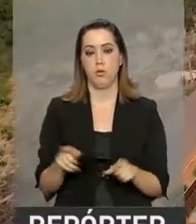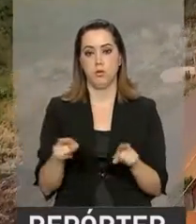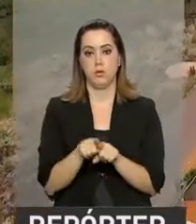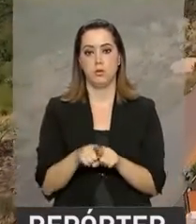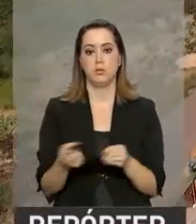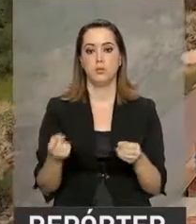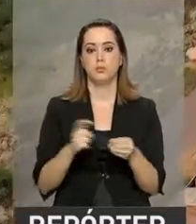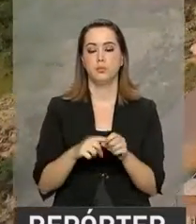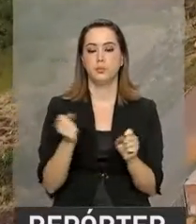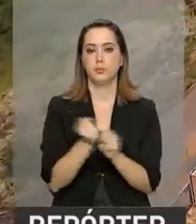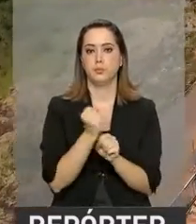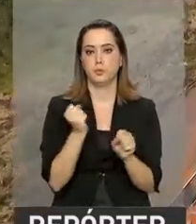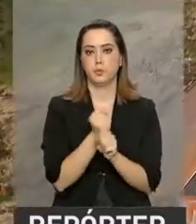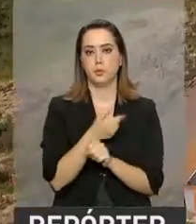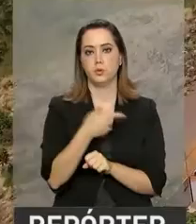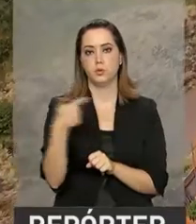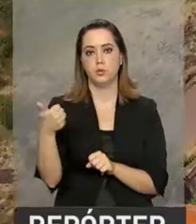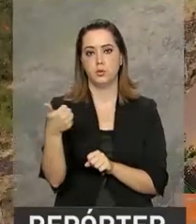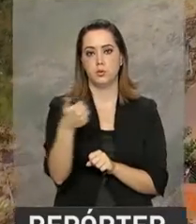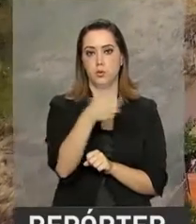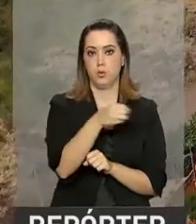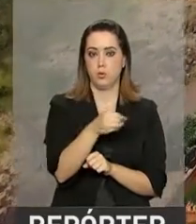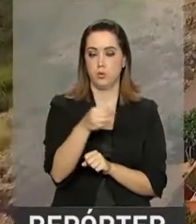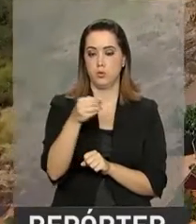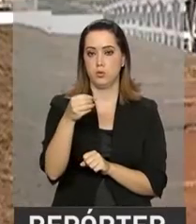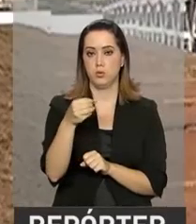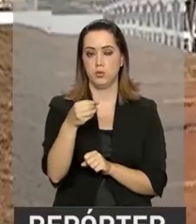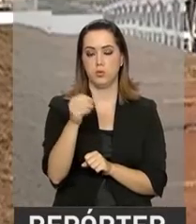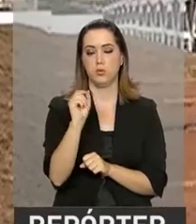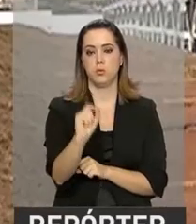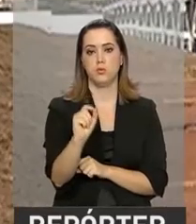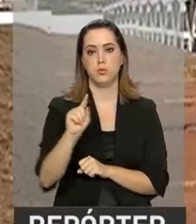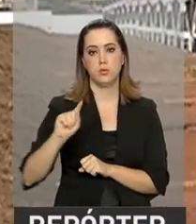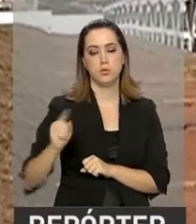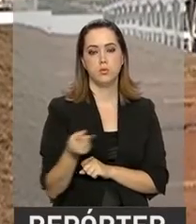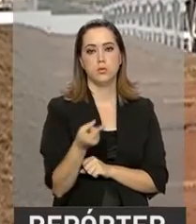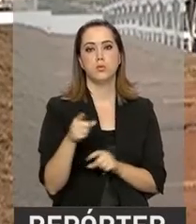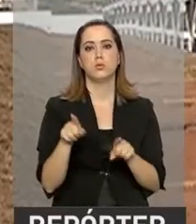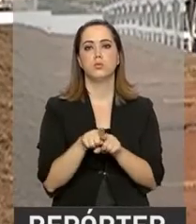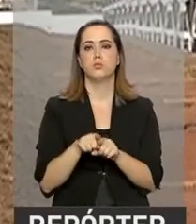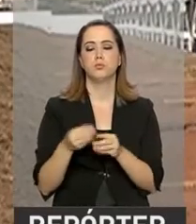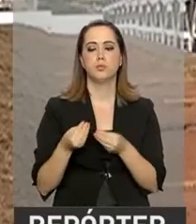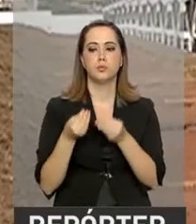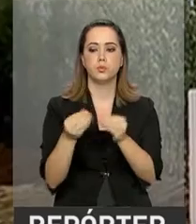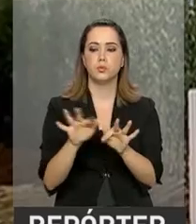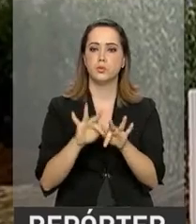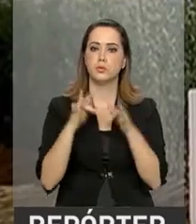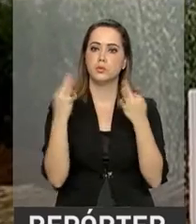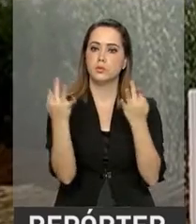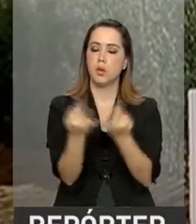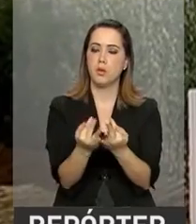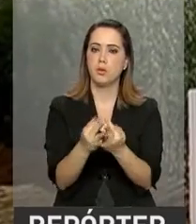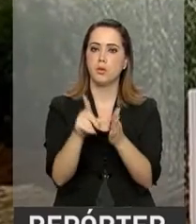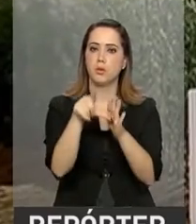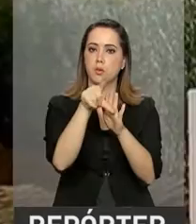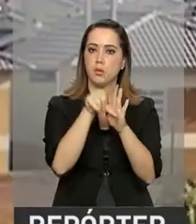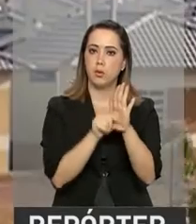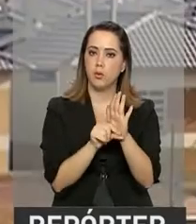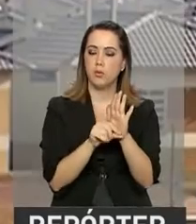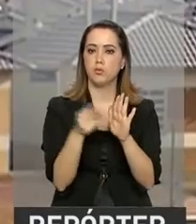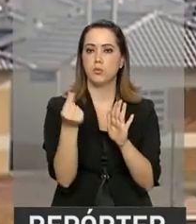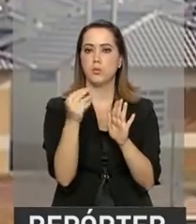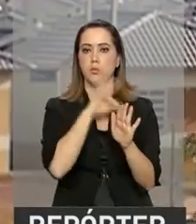mais 10 mil 609 unidades do minha casa minha vida destinados a famílias de baixa renda pela faixa 1 do programa